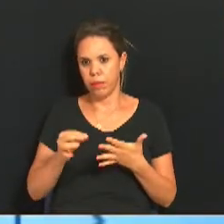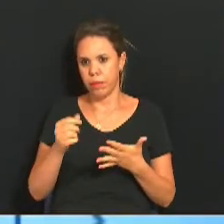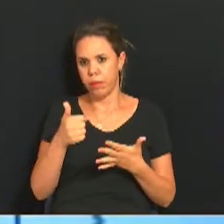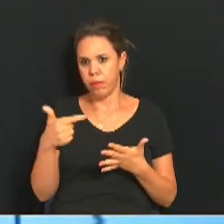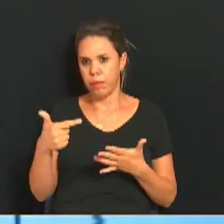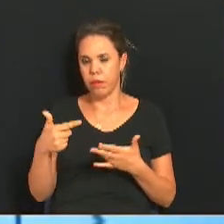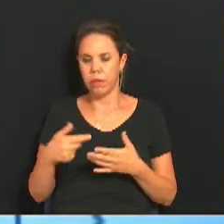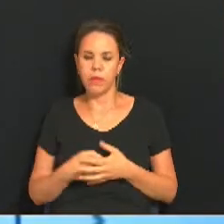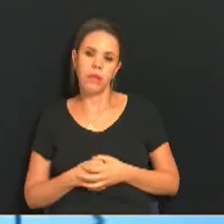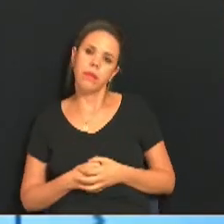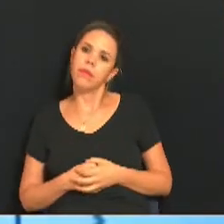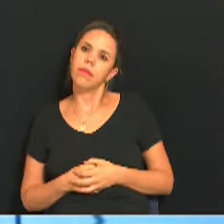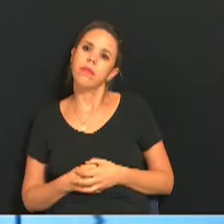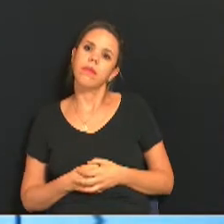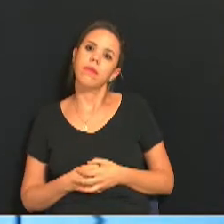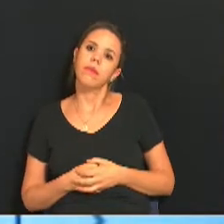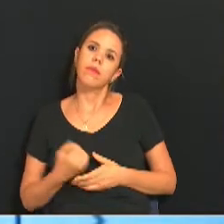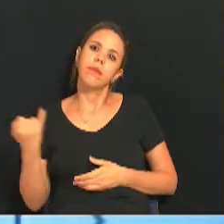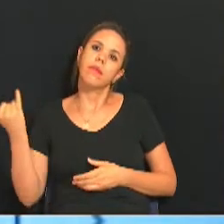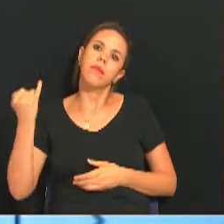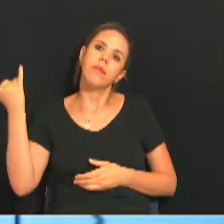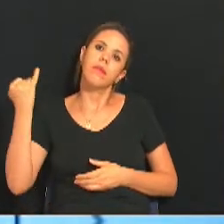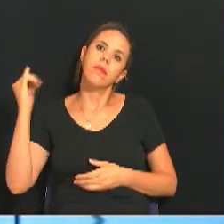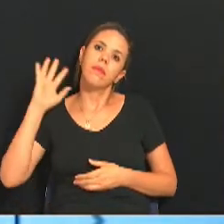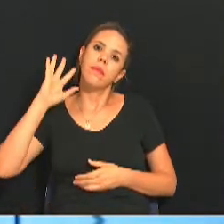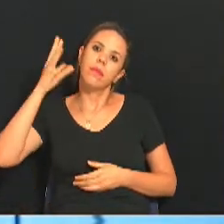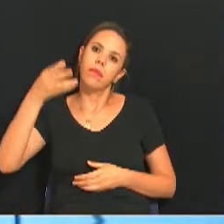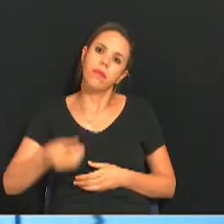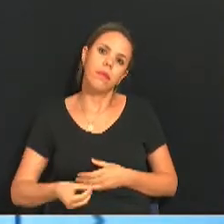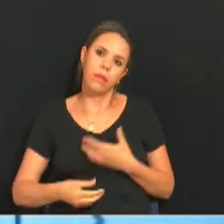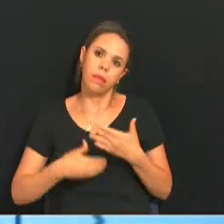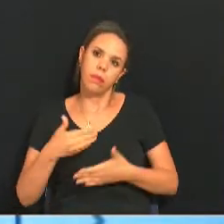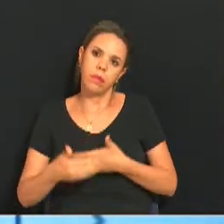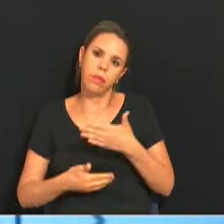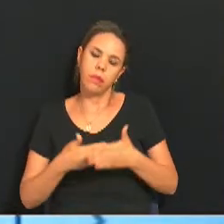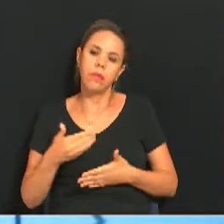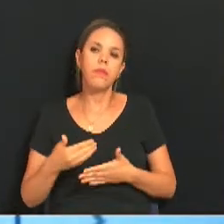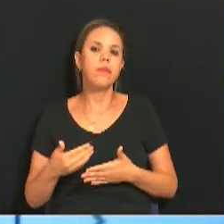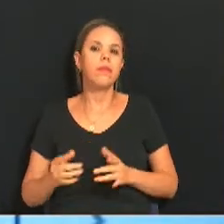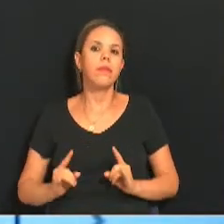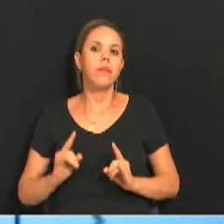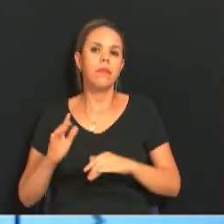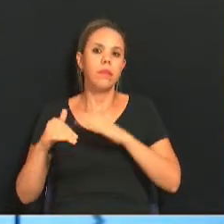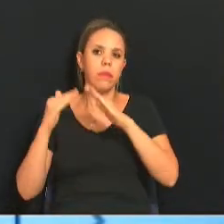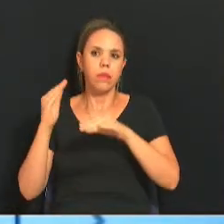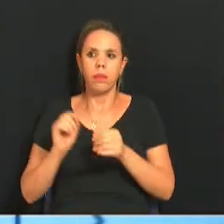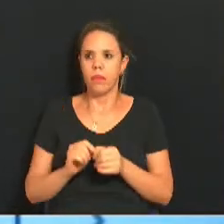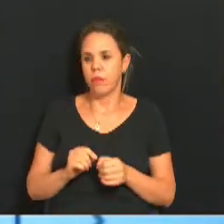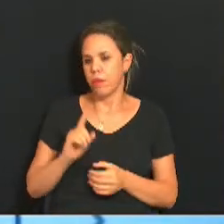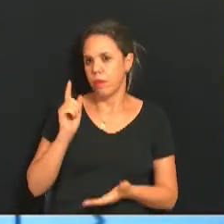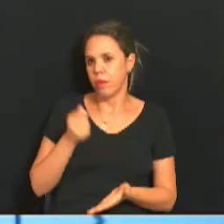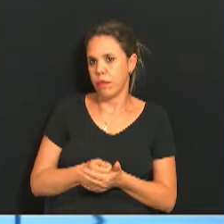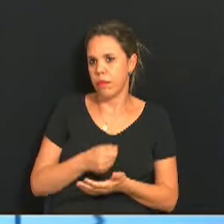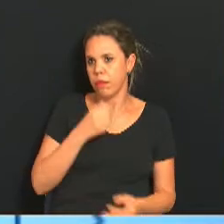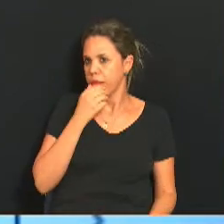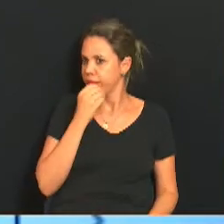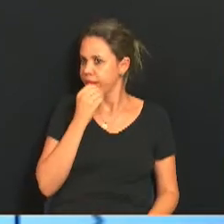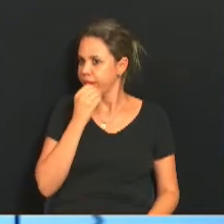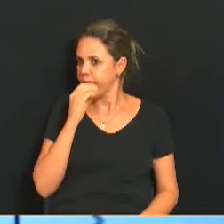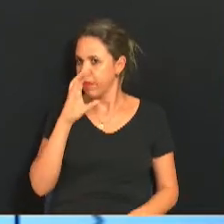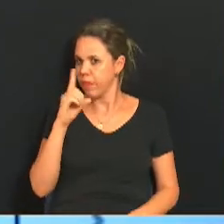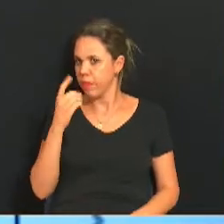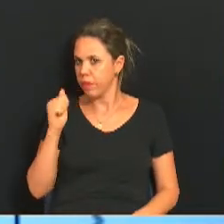o primeiro ponto importante que a gente entenda o processo de tombamento a evolução das decisões de tombamento com